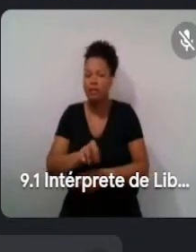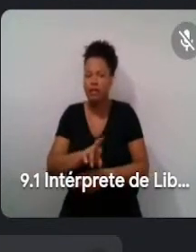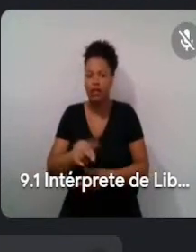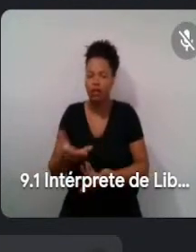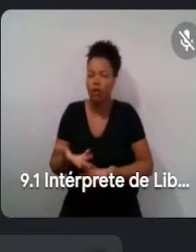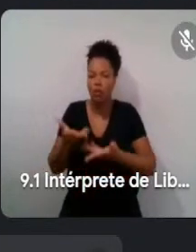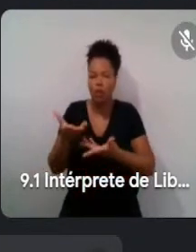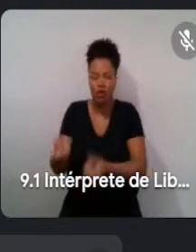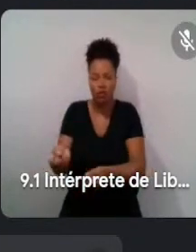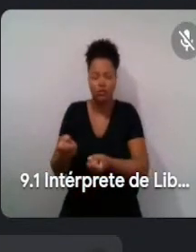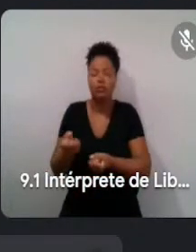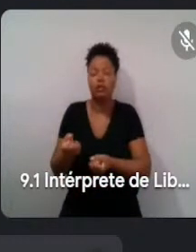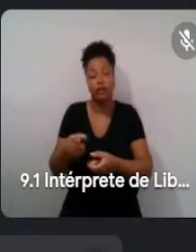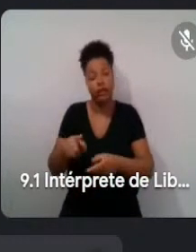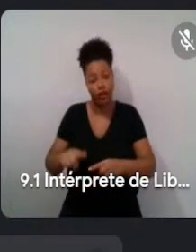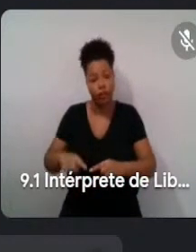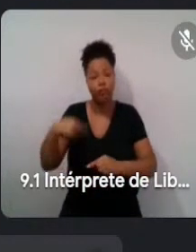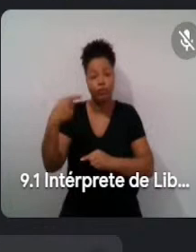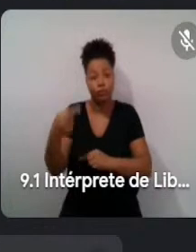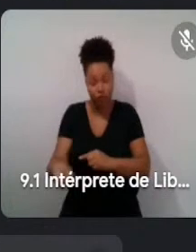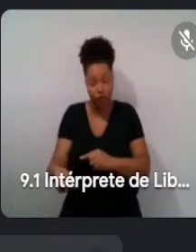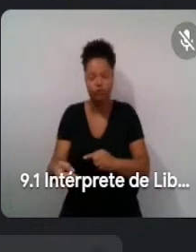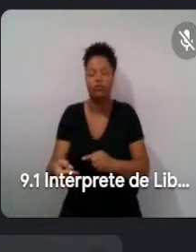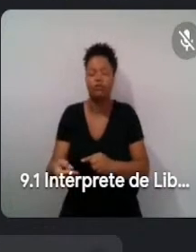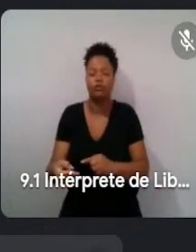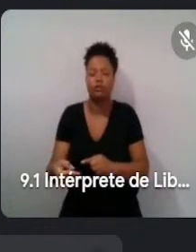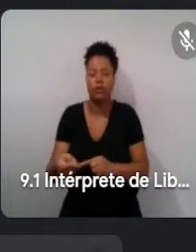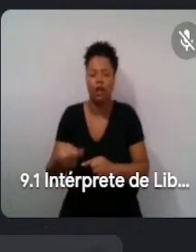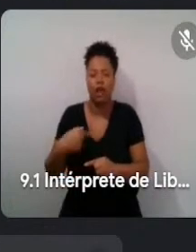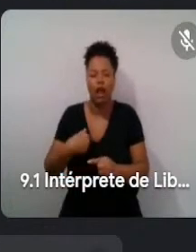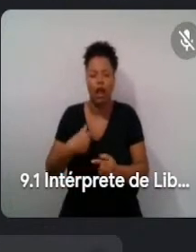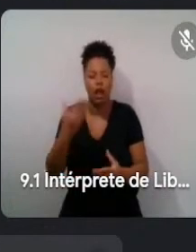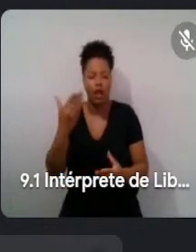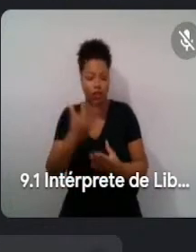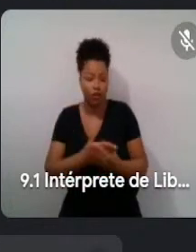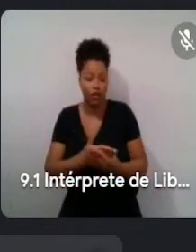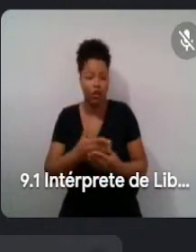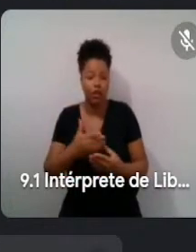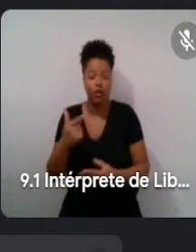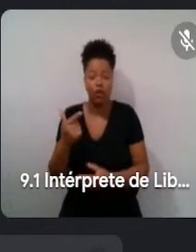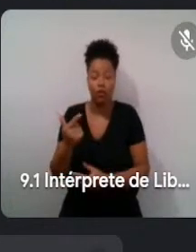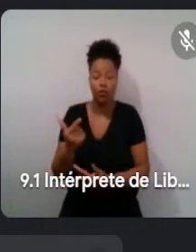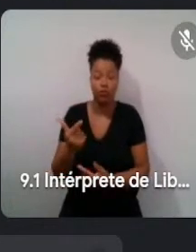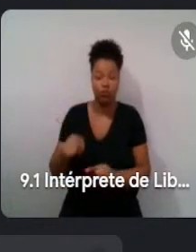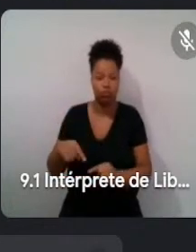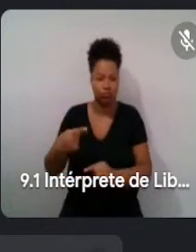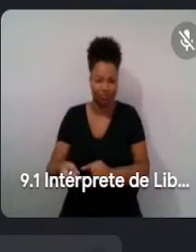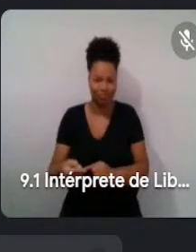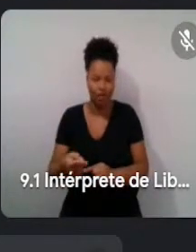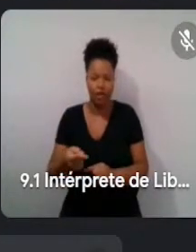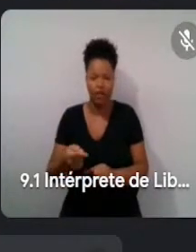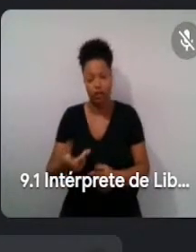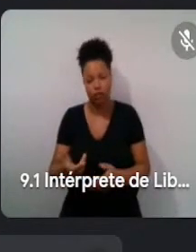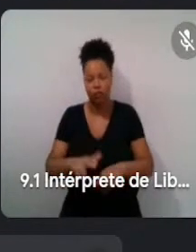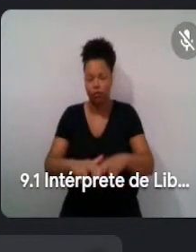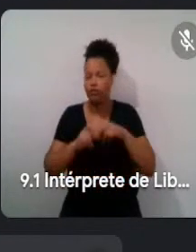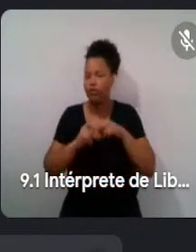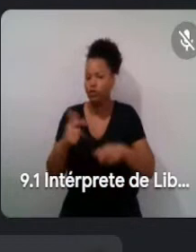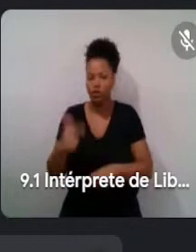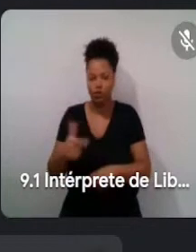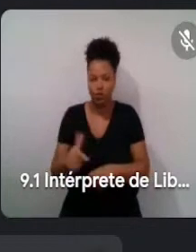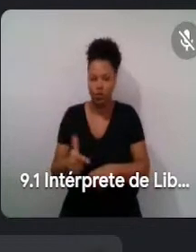houve a veiculação posterior à liminar deferida. Então, não houve um ato voluntário de descumprimento da decisão